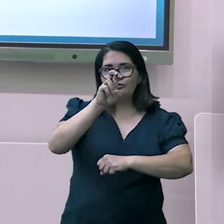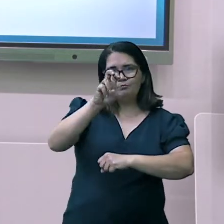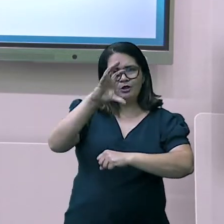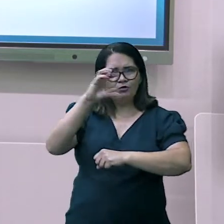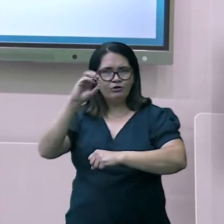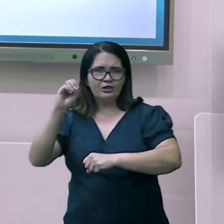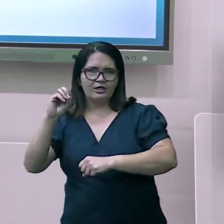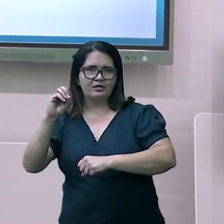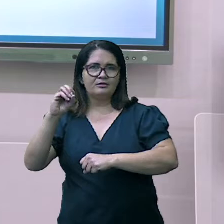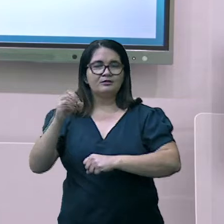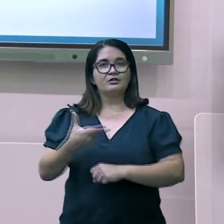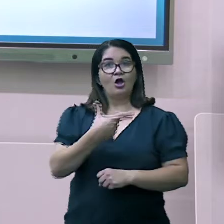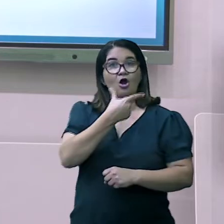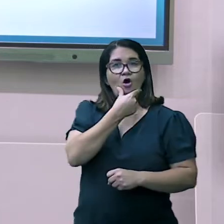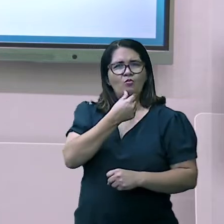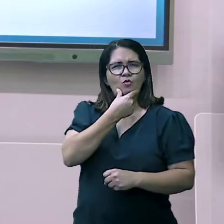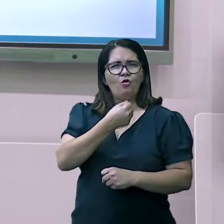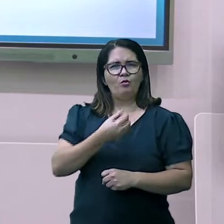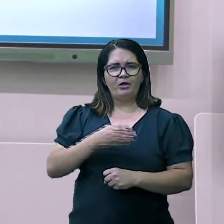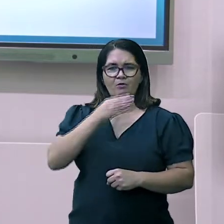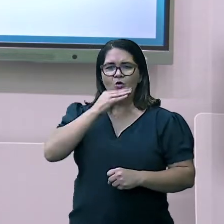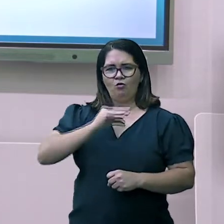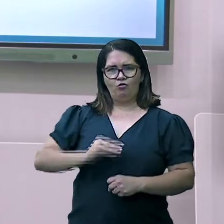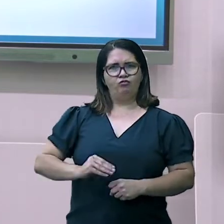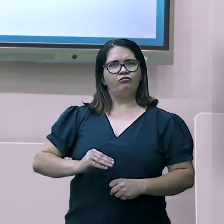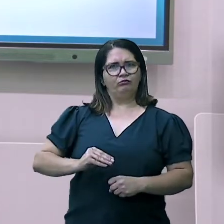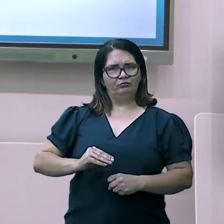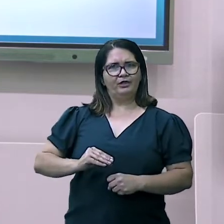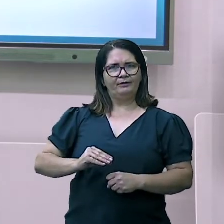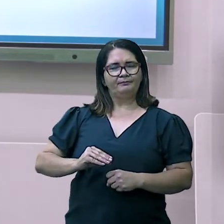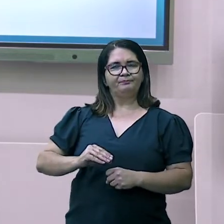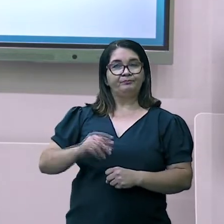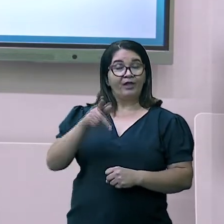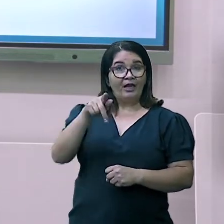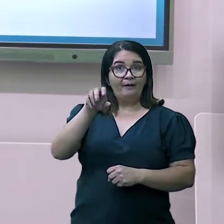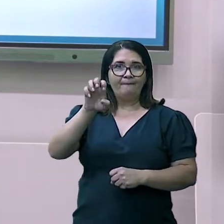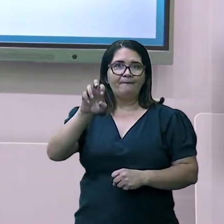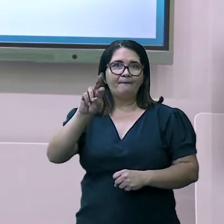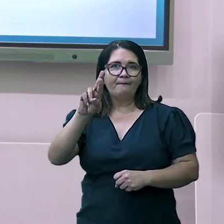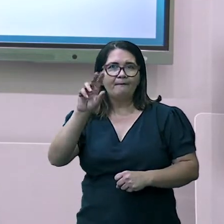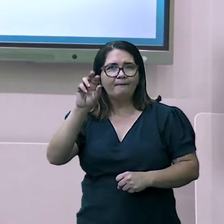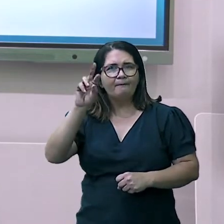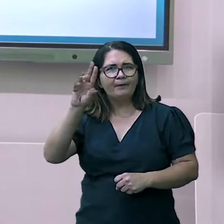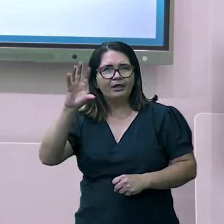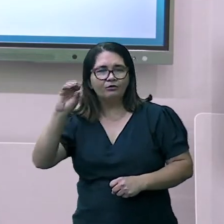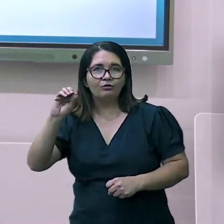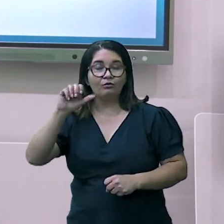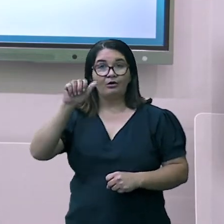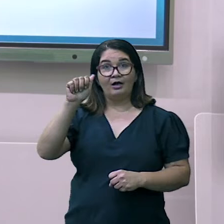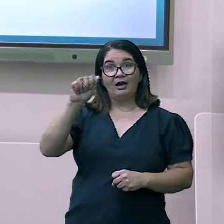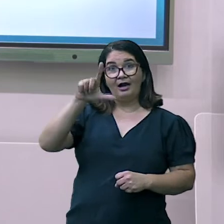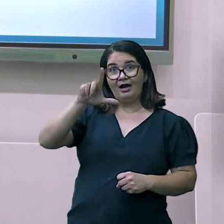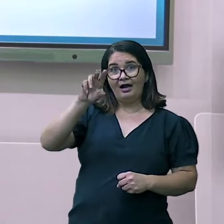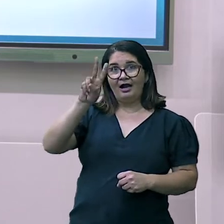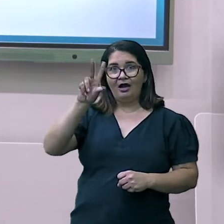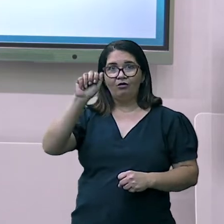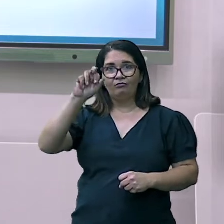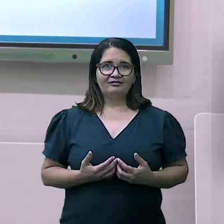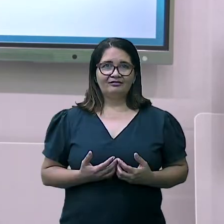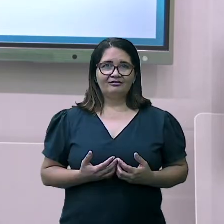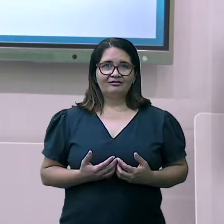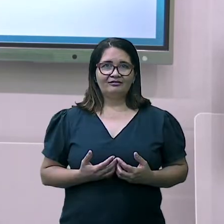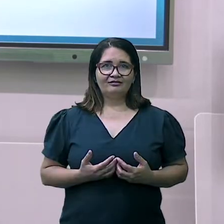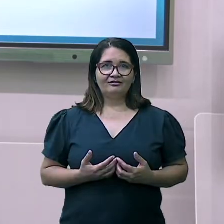Pedro Álvares Cabral foi realizada com o objetivo de repetir a rota